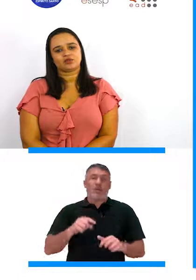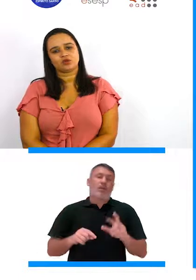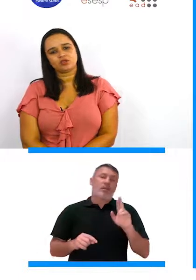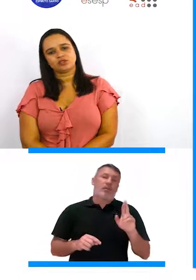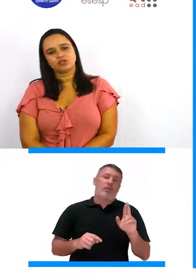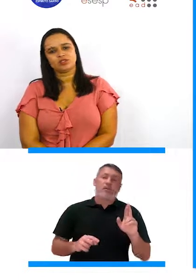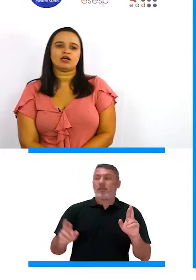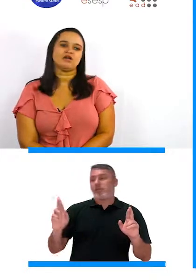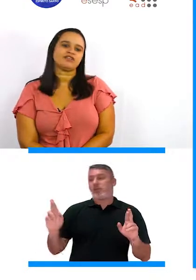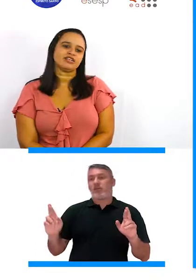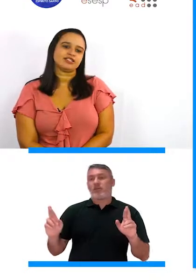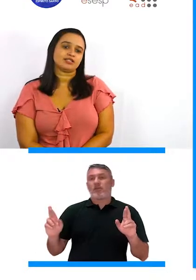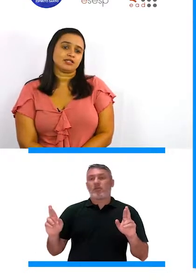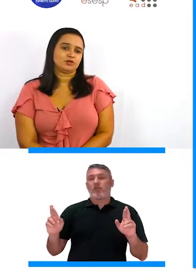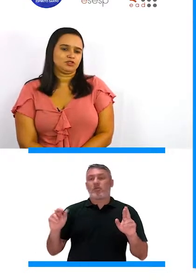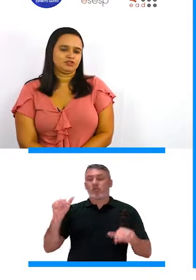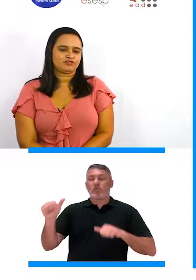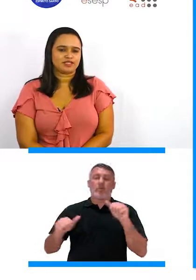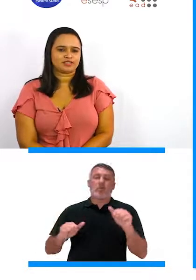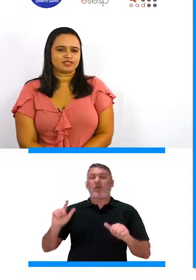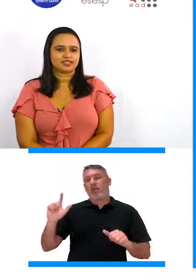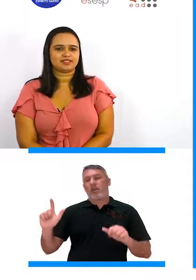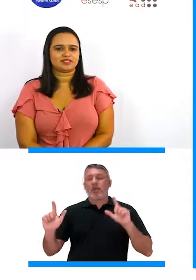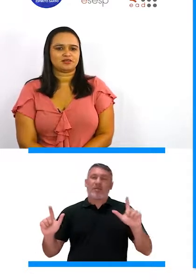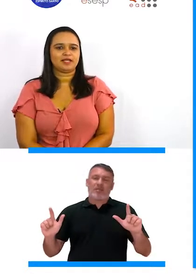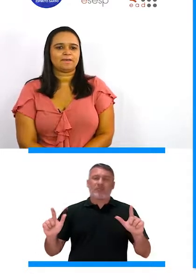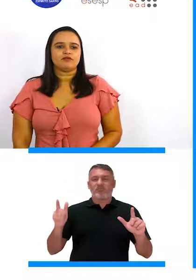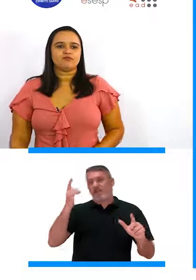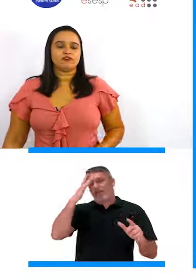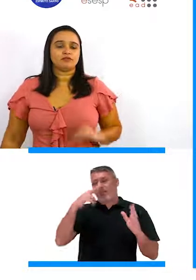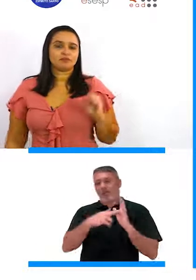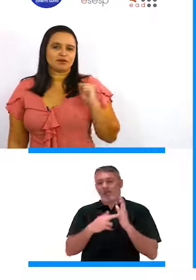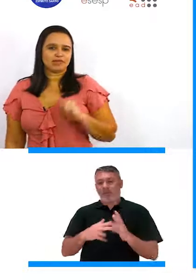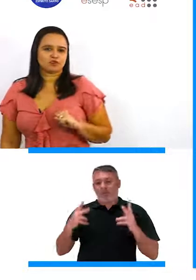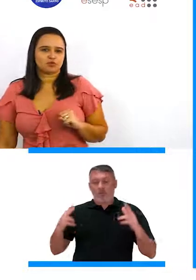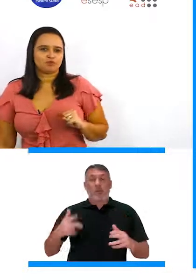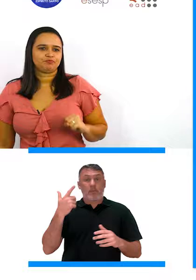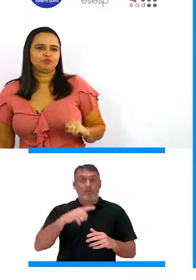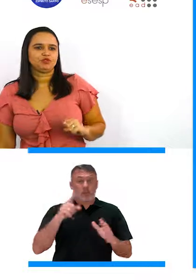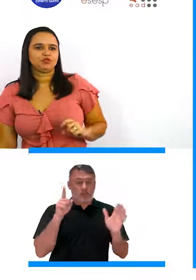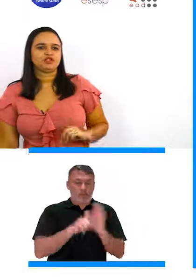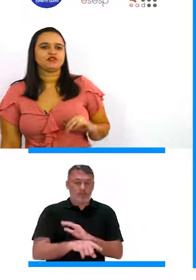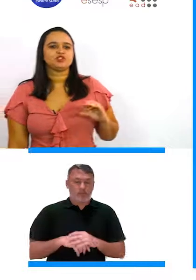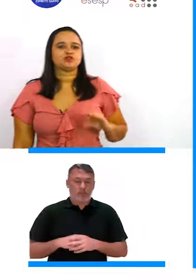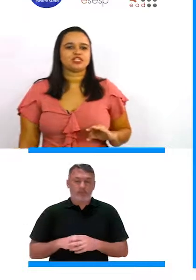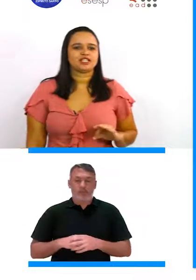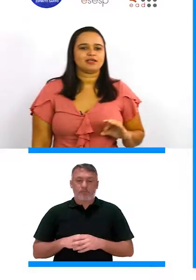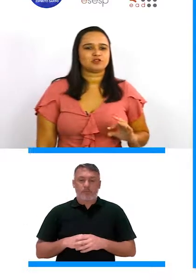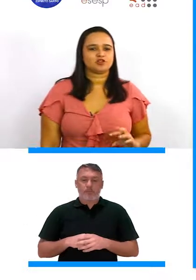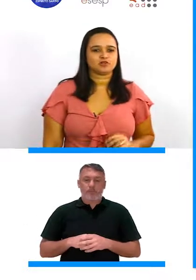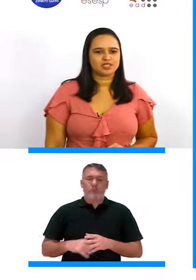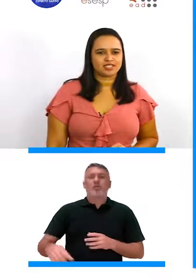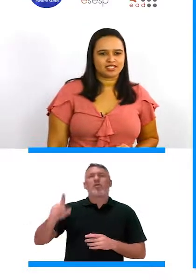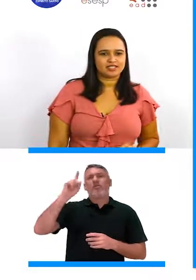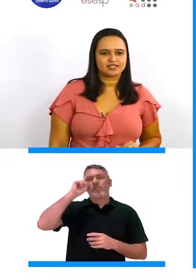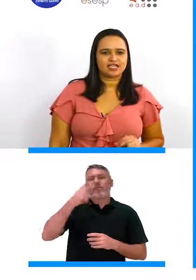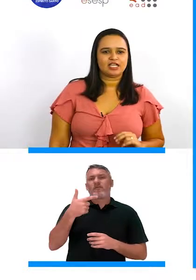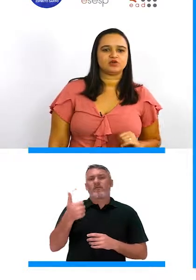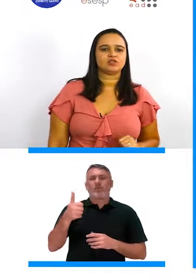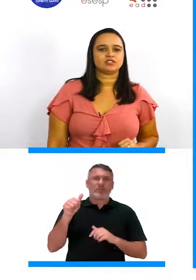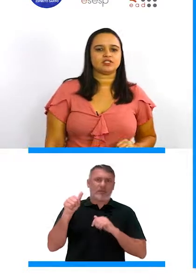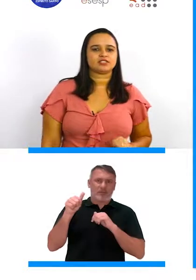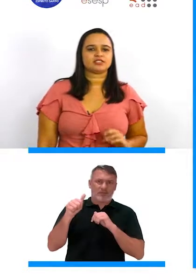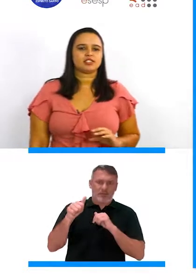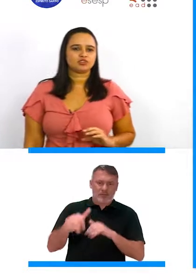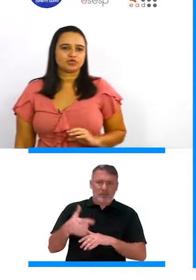né? Solto e talvez. Muito fácil essa questão, né? Vamos para mais um. No dia 21 de setembro de 2015,